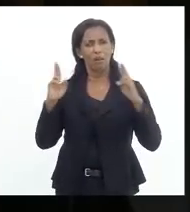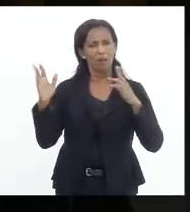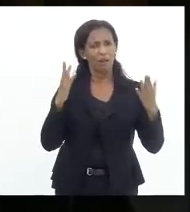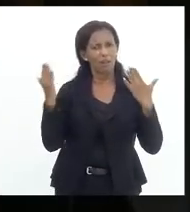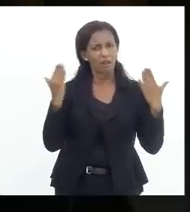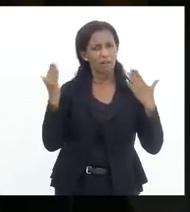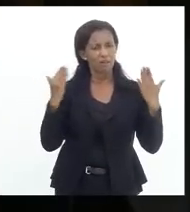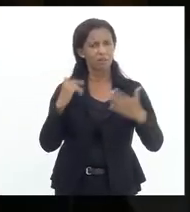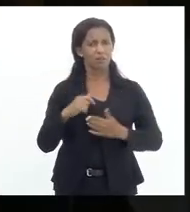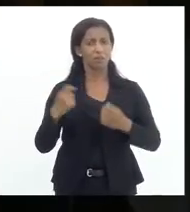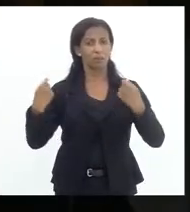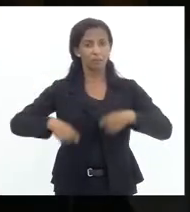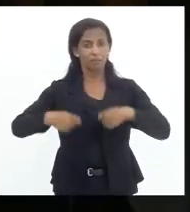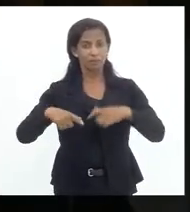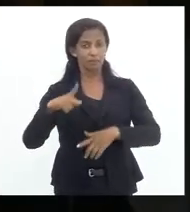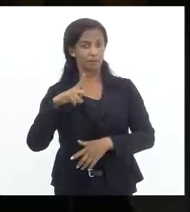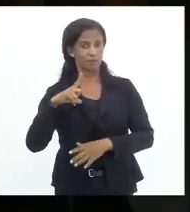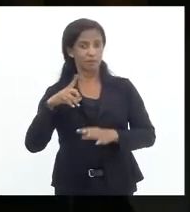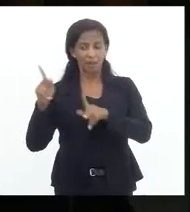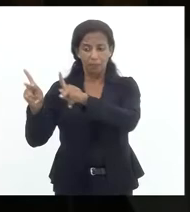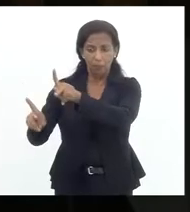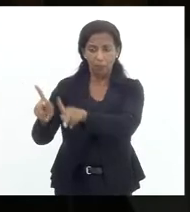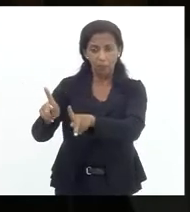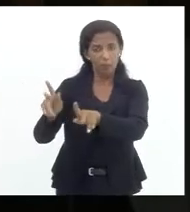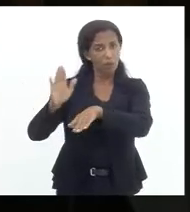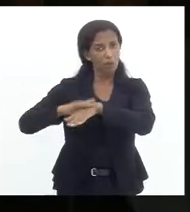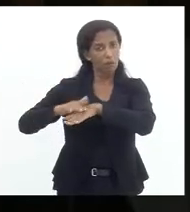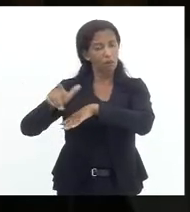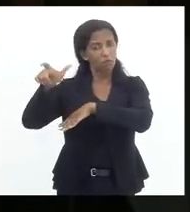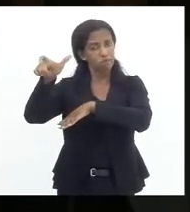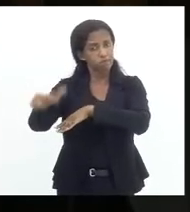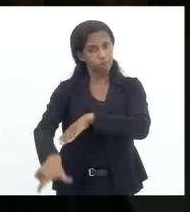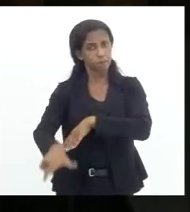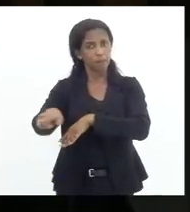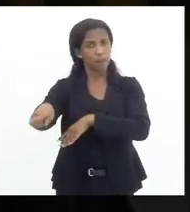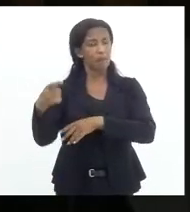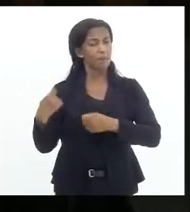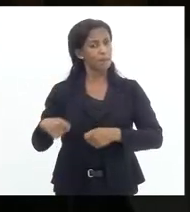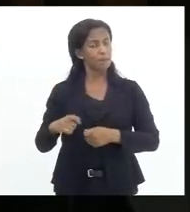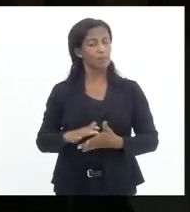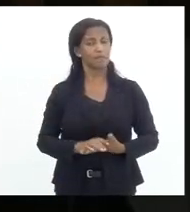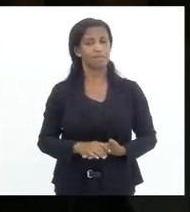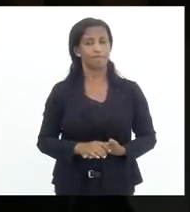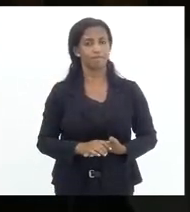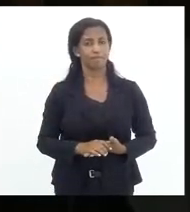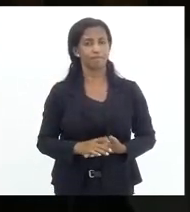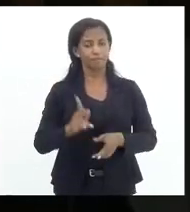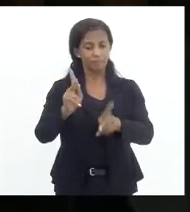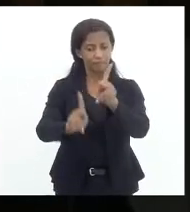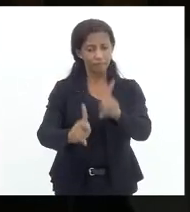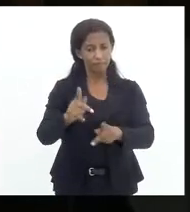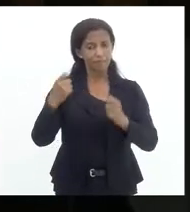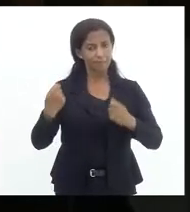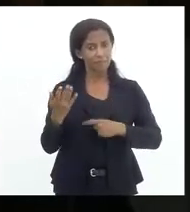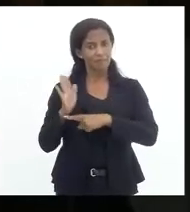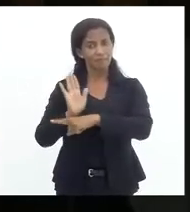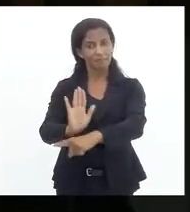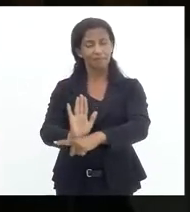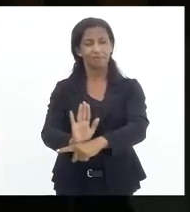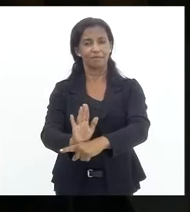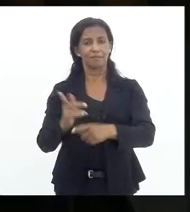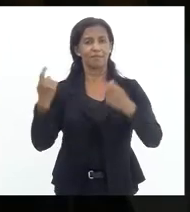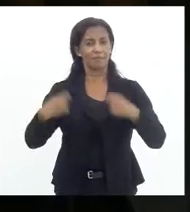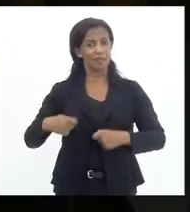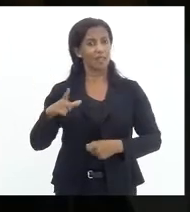da qual repente a população relação institucional da qual Depende a população a população precisa ser aprendida